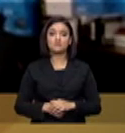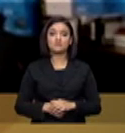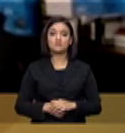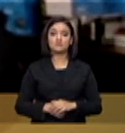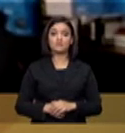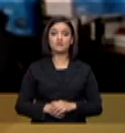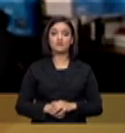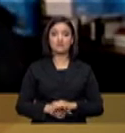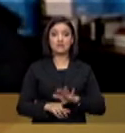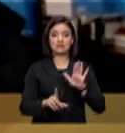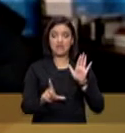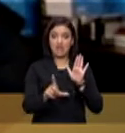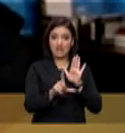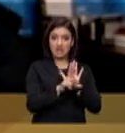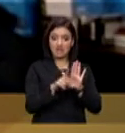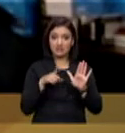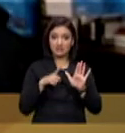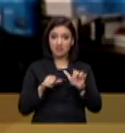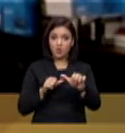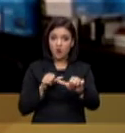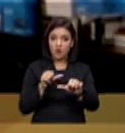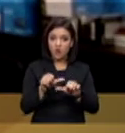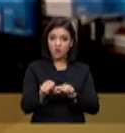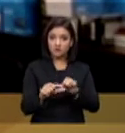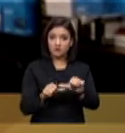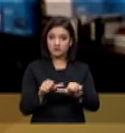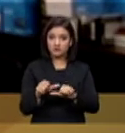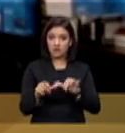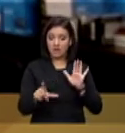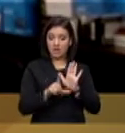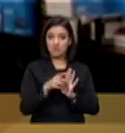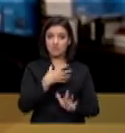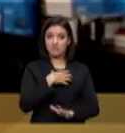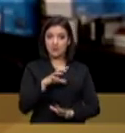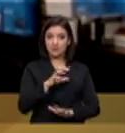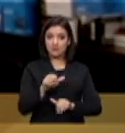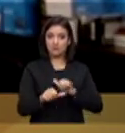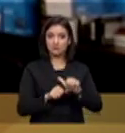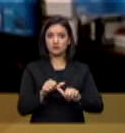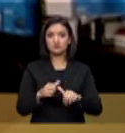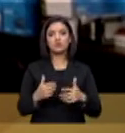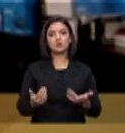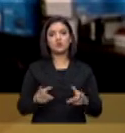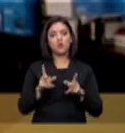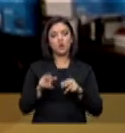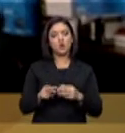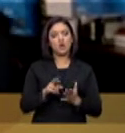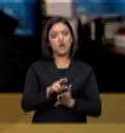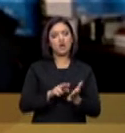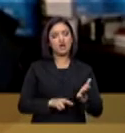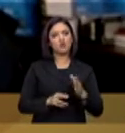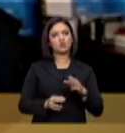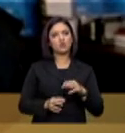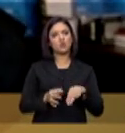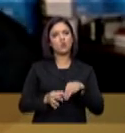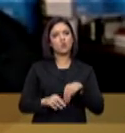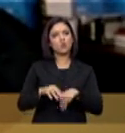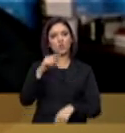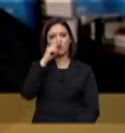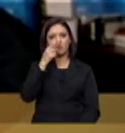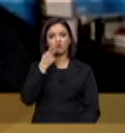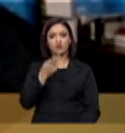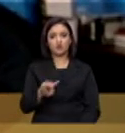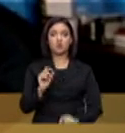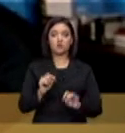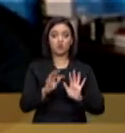com a alteração, e a alteração substancial da lei da Bahia. Porque, como notou o eminente ministro relator corretamente, a